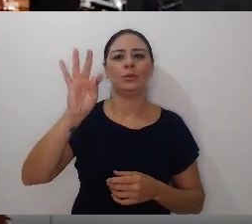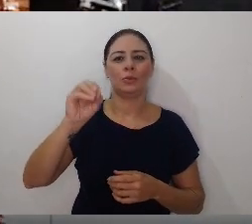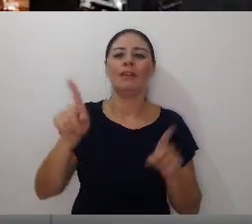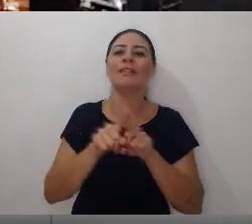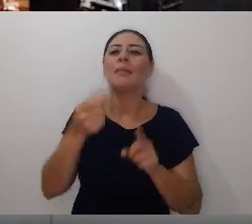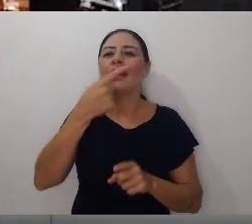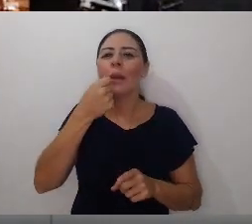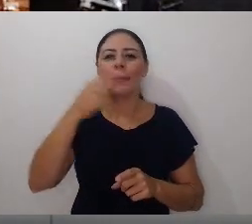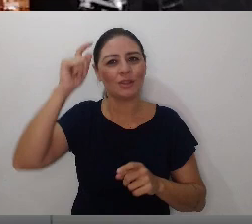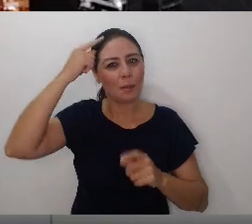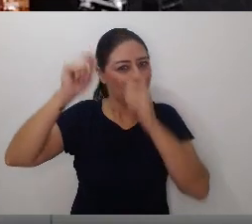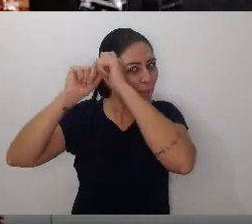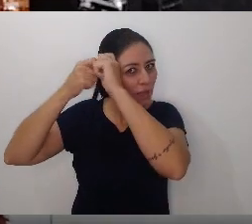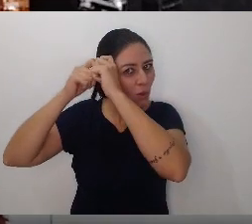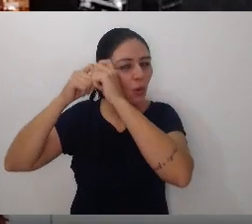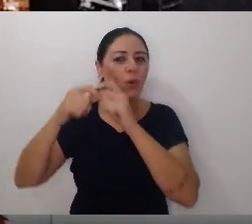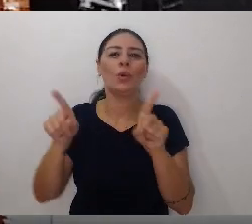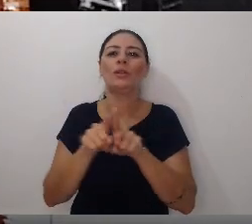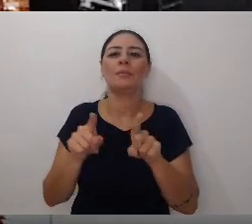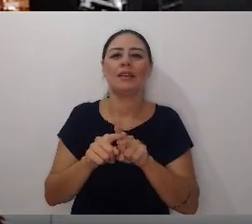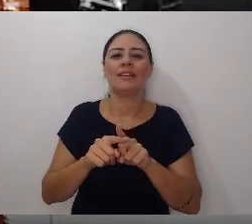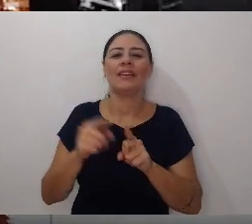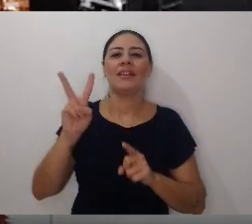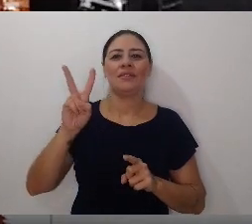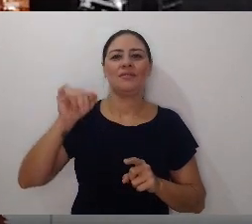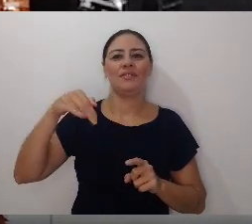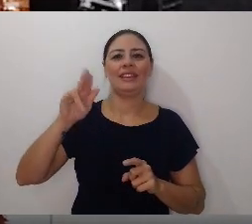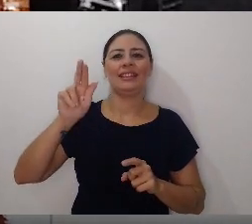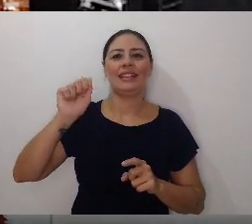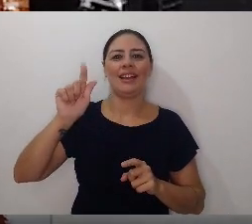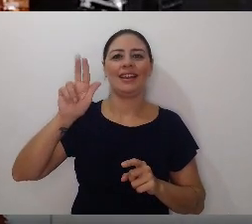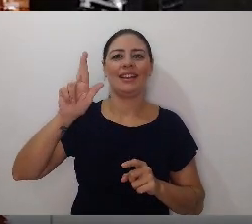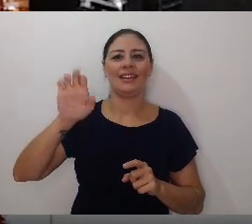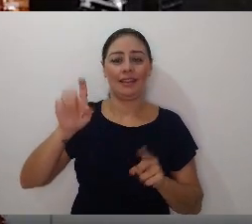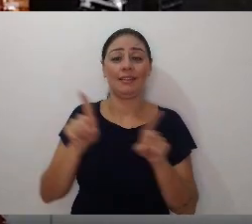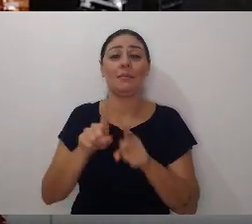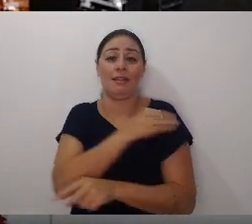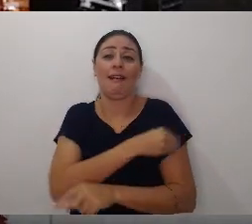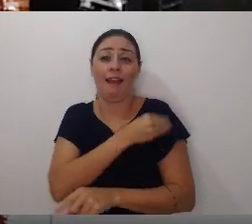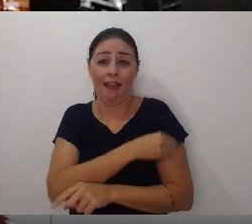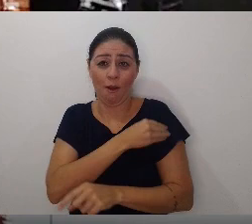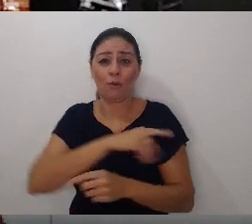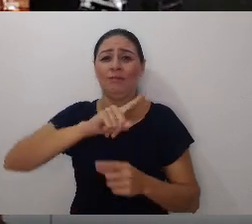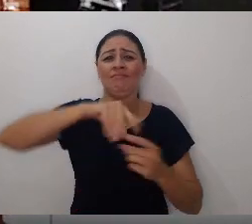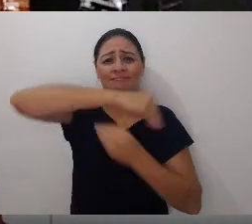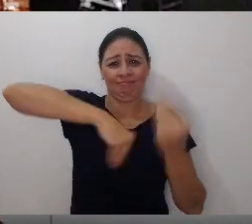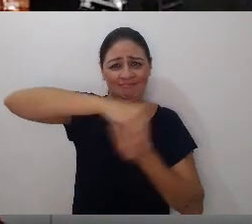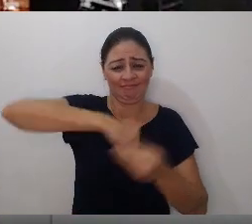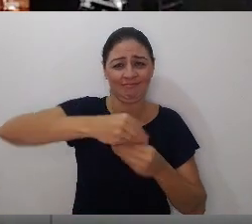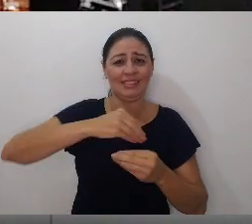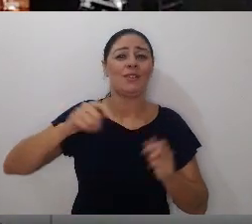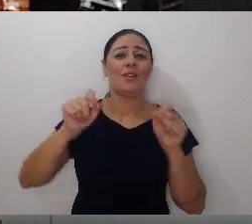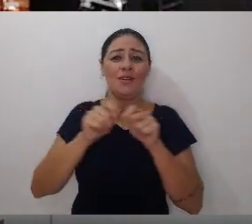deltametrina ou permetrina, que é a soluçãozinha aquela do piolho. E você coloca vinagre, álcool, tudo em